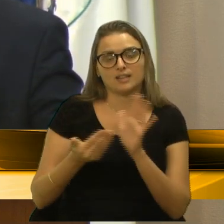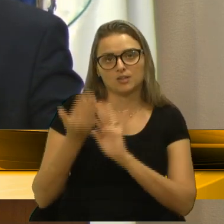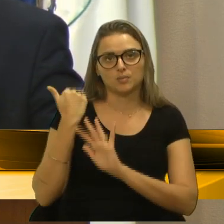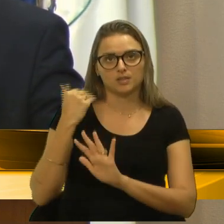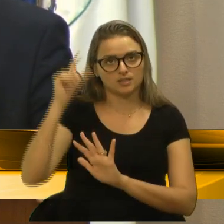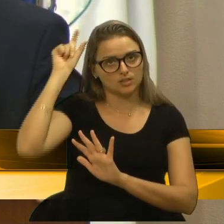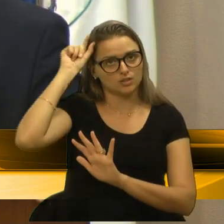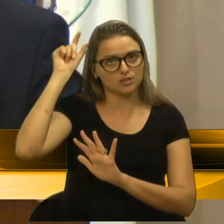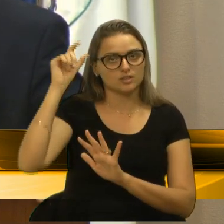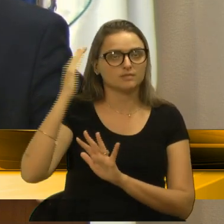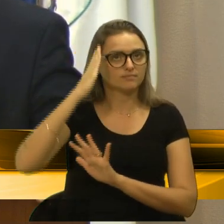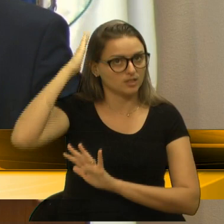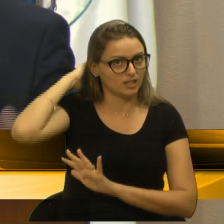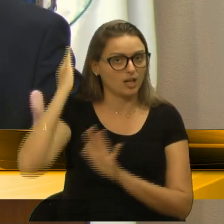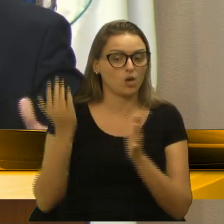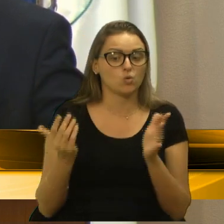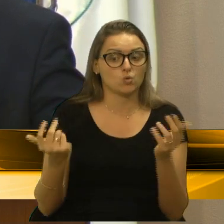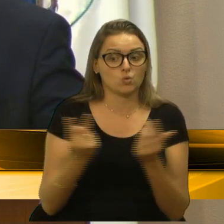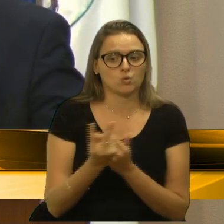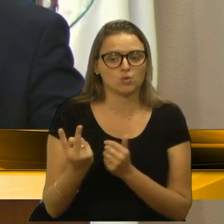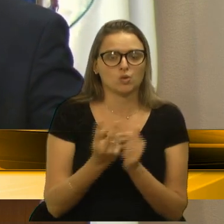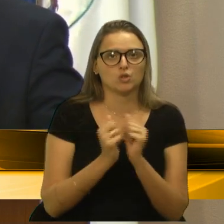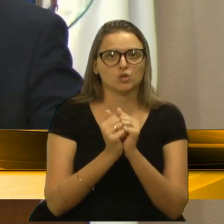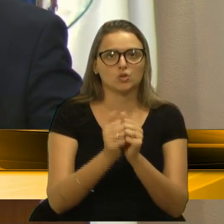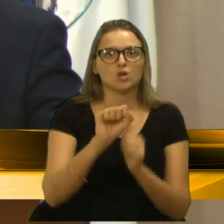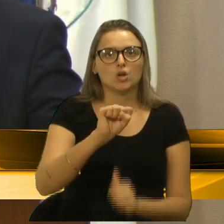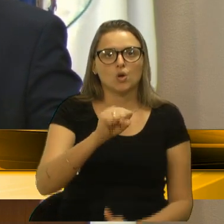Guerra, receberam ao todo